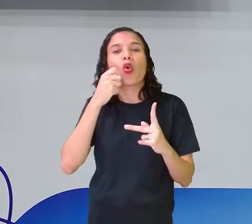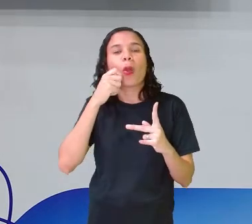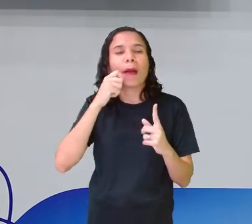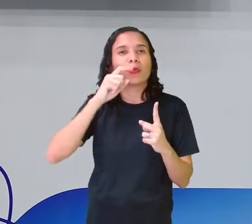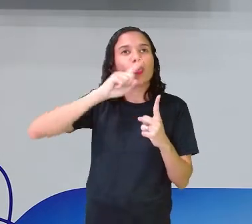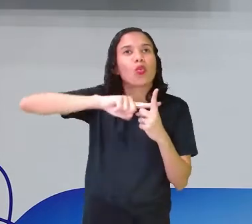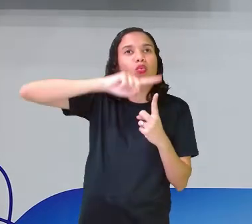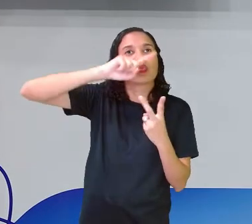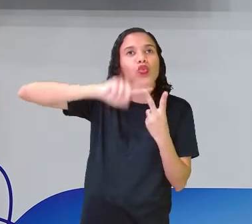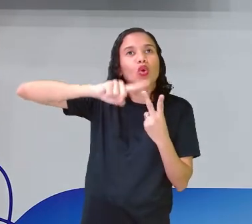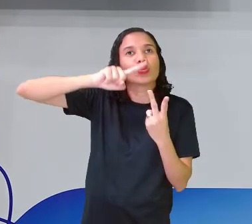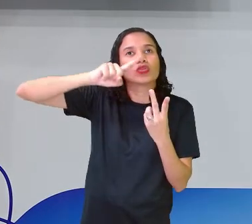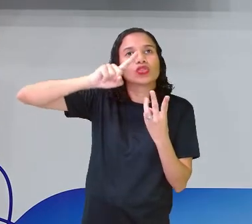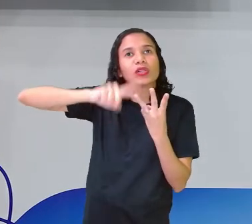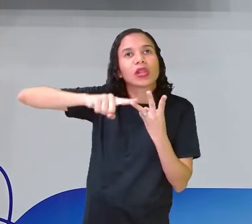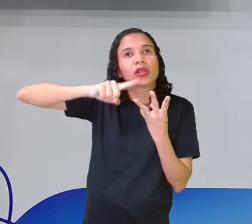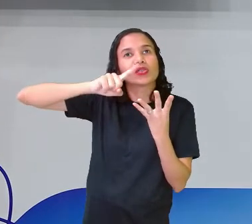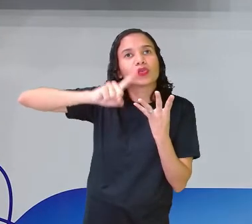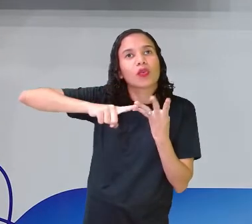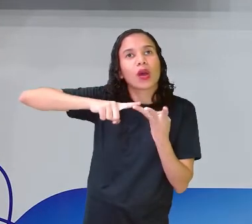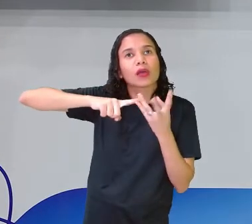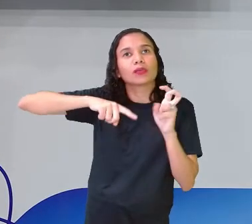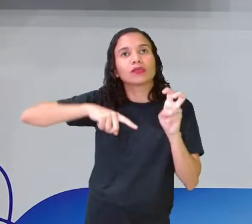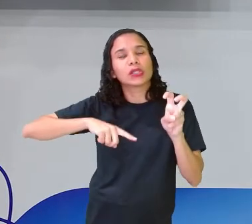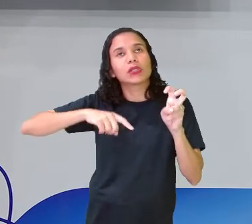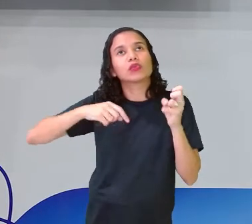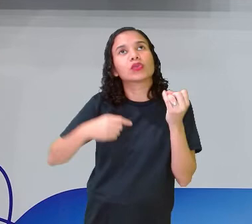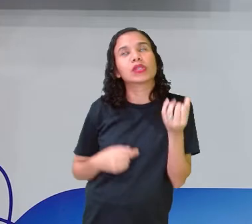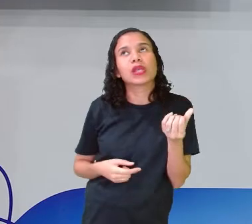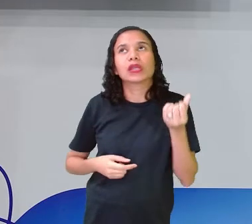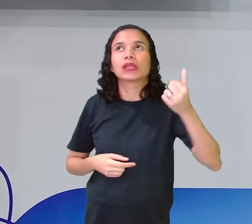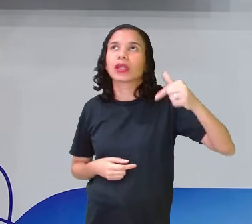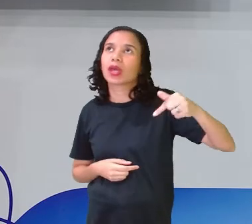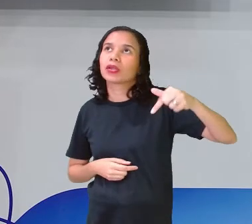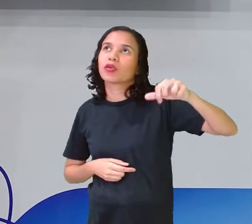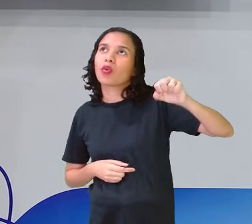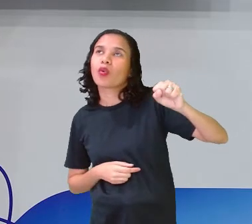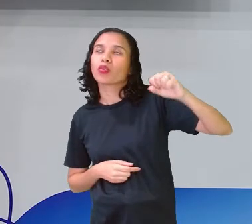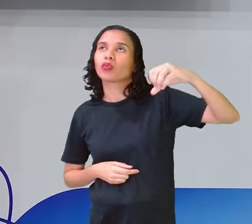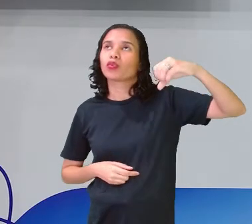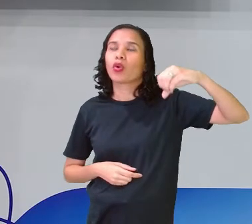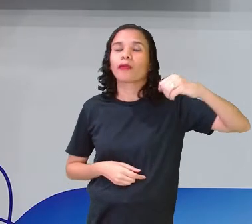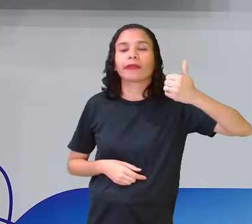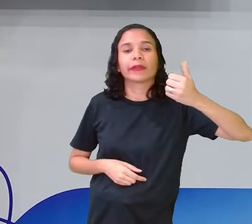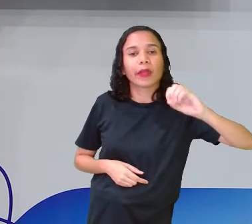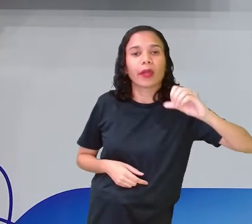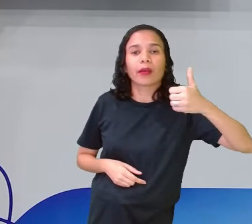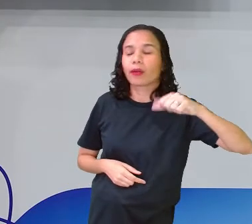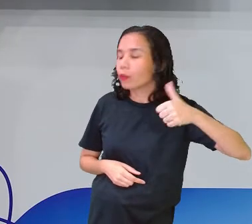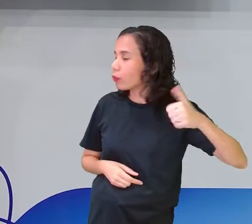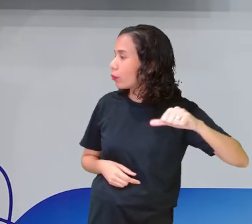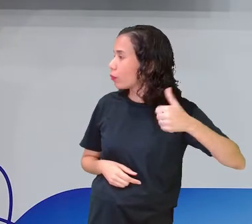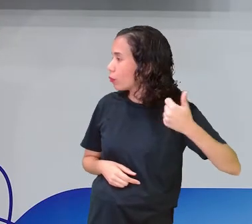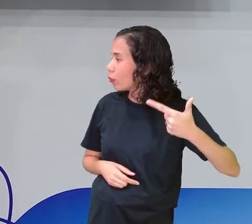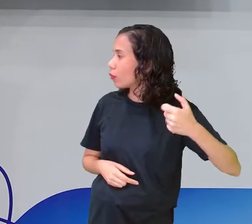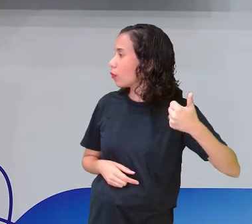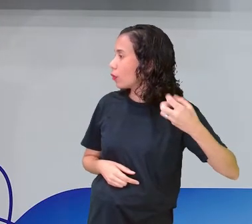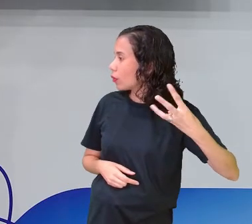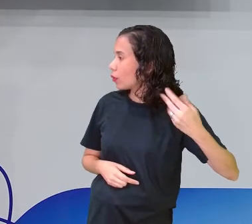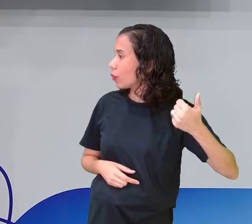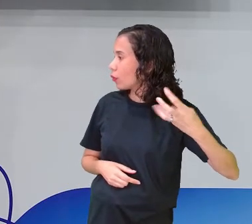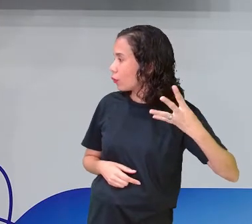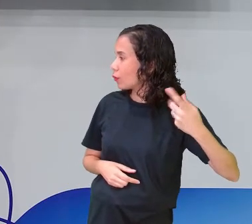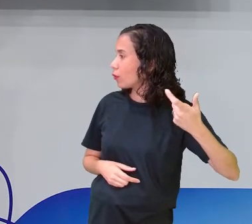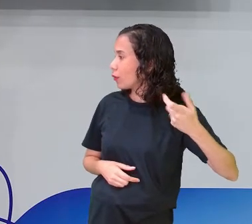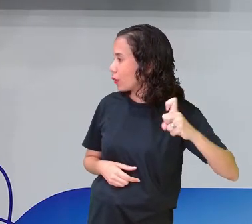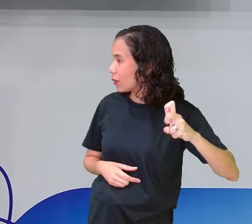cima. 1, 2, 3, 4, 5, 6, 7, 8, 9, 10, 11, 12,